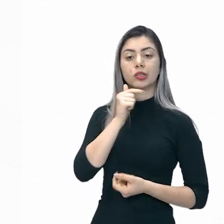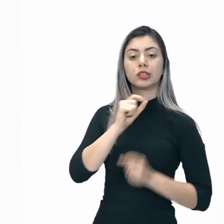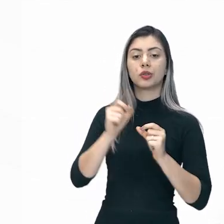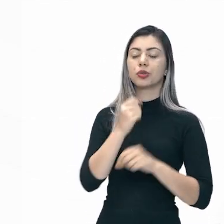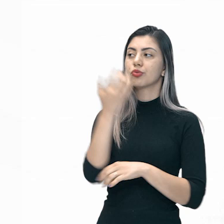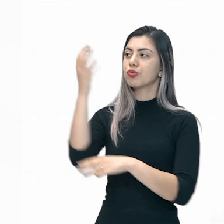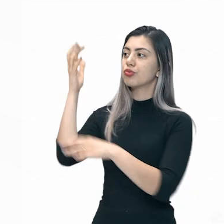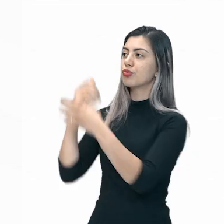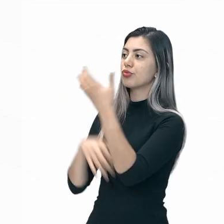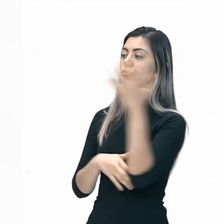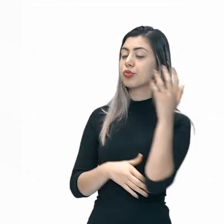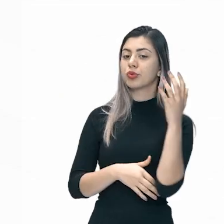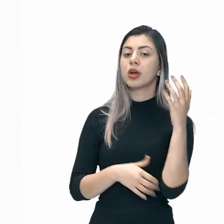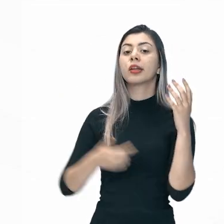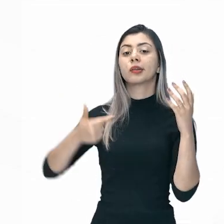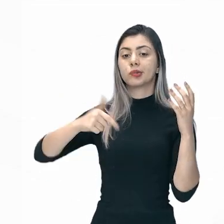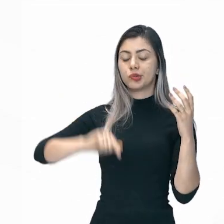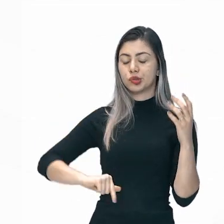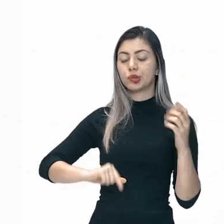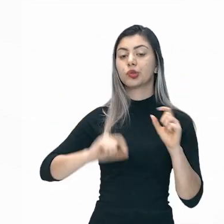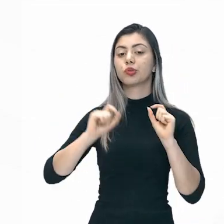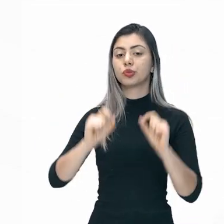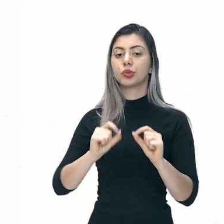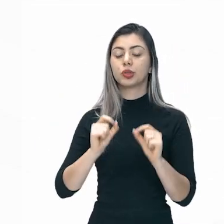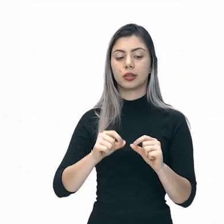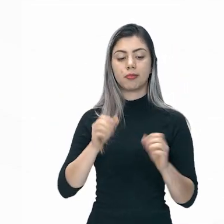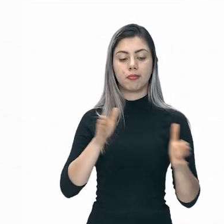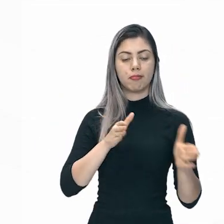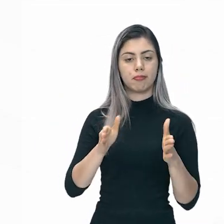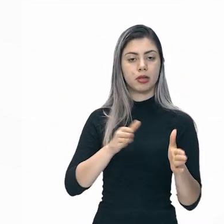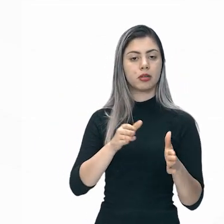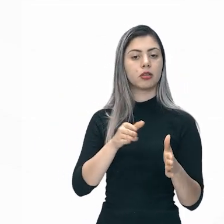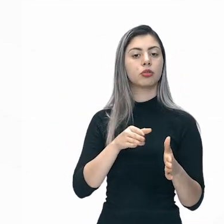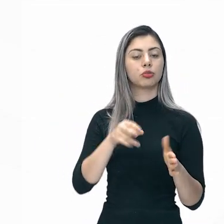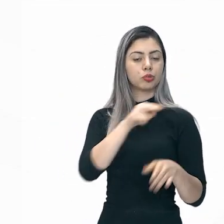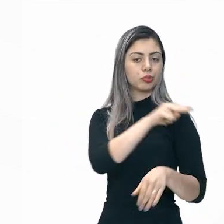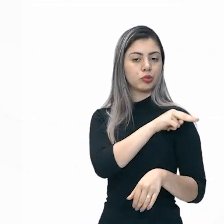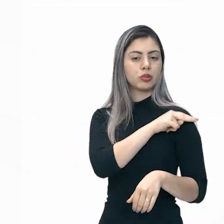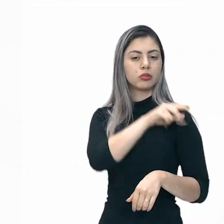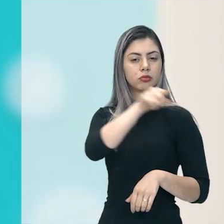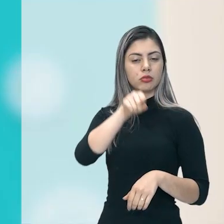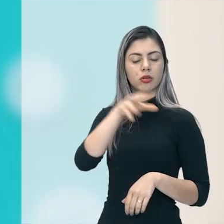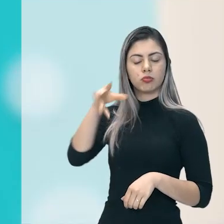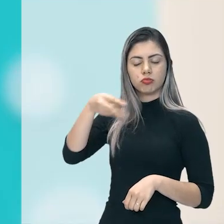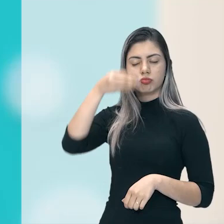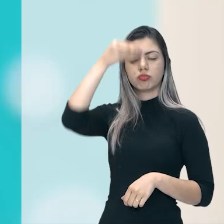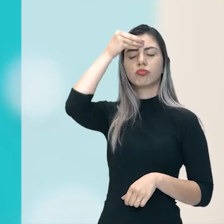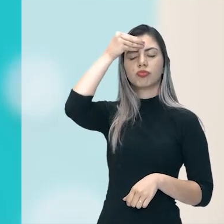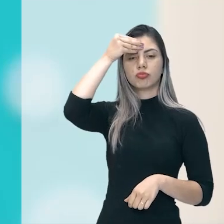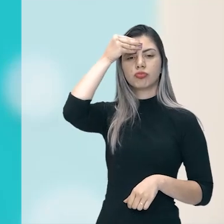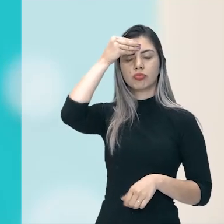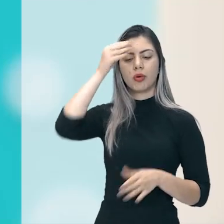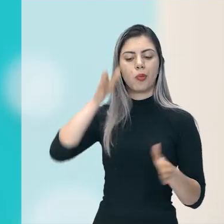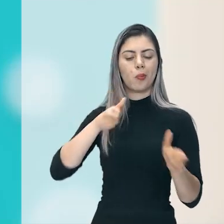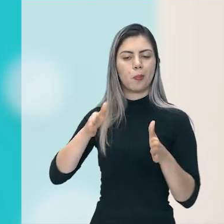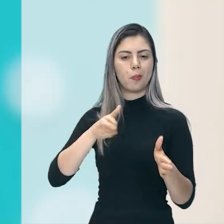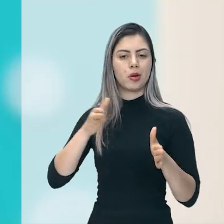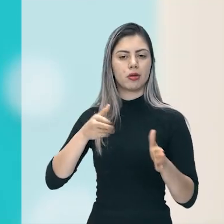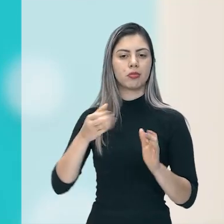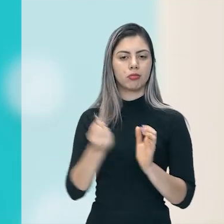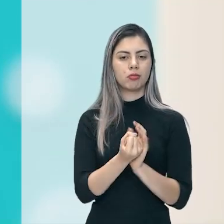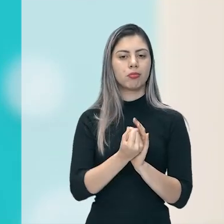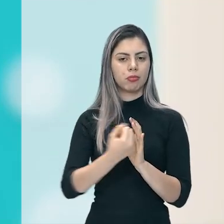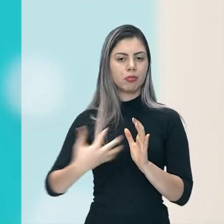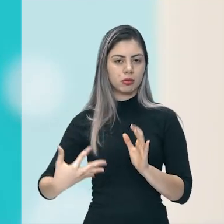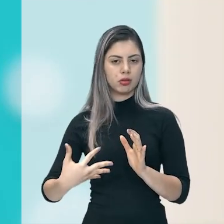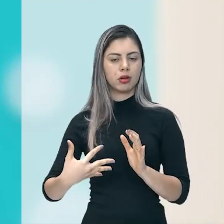seu favor. Repetimos essa parte do Neolítico para vocês fixarem bastante esse momento, essa